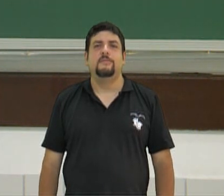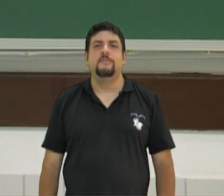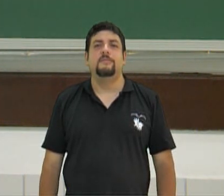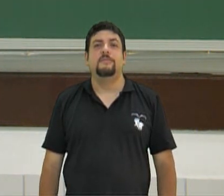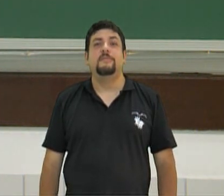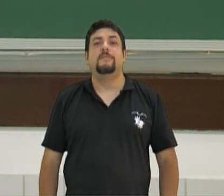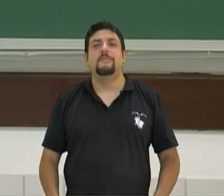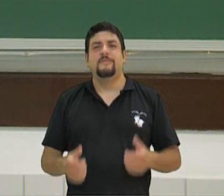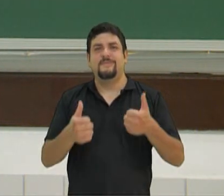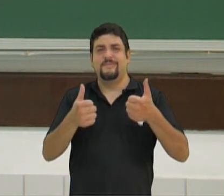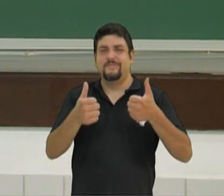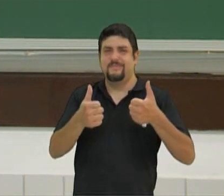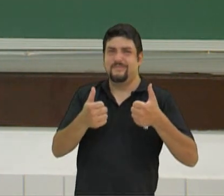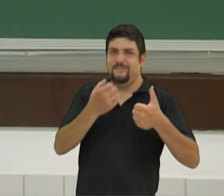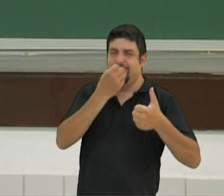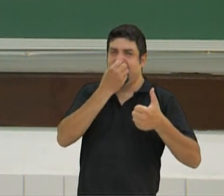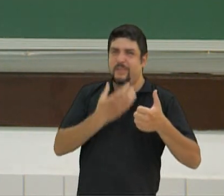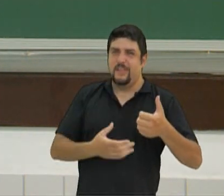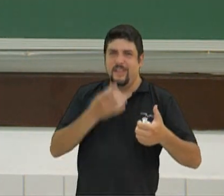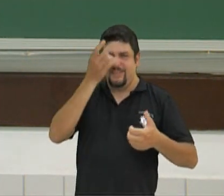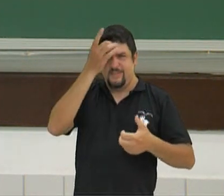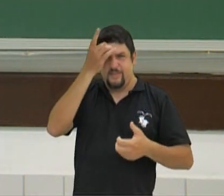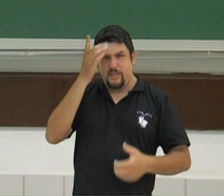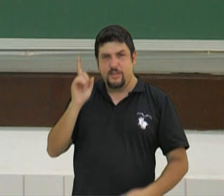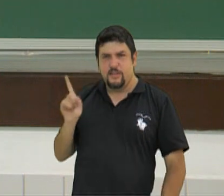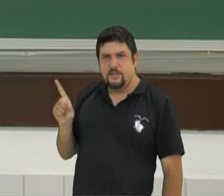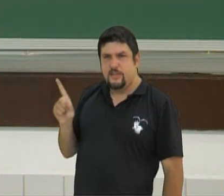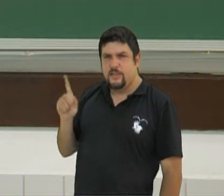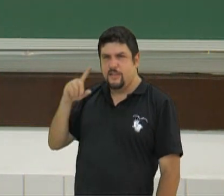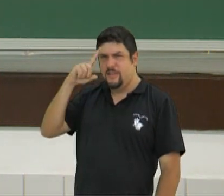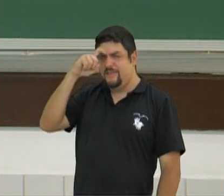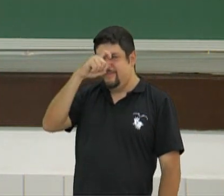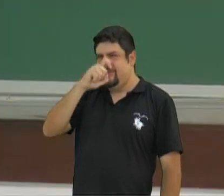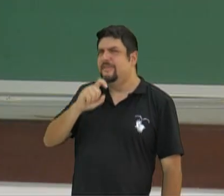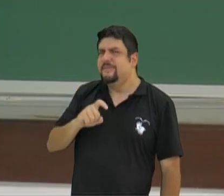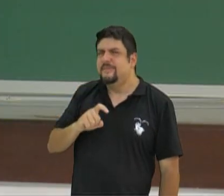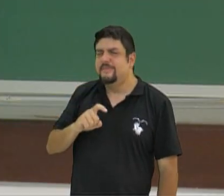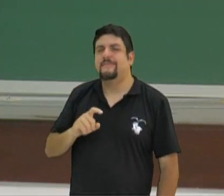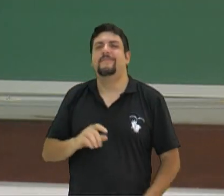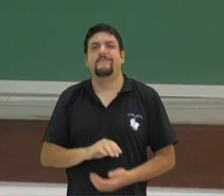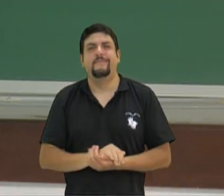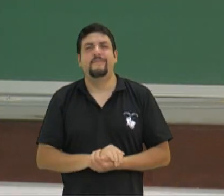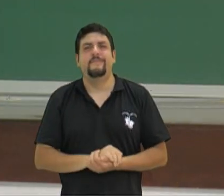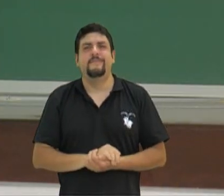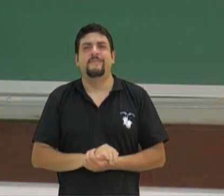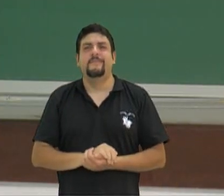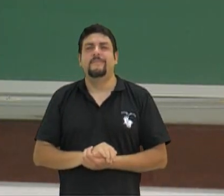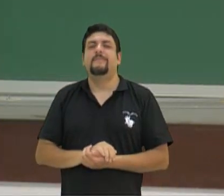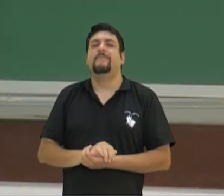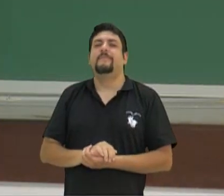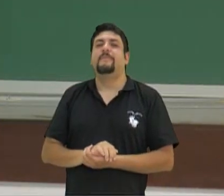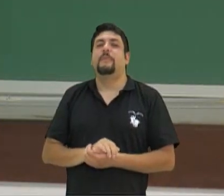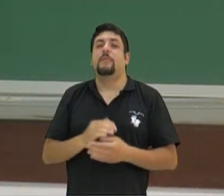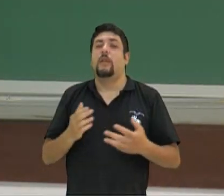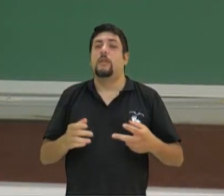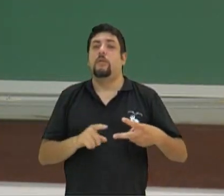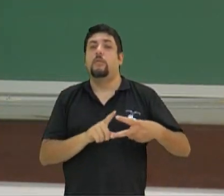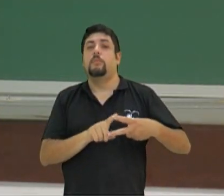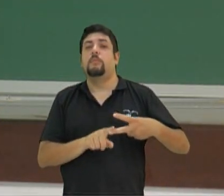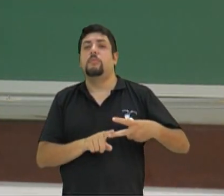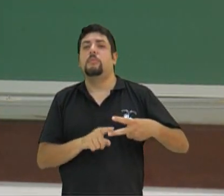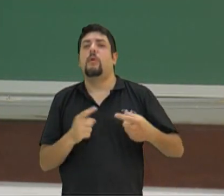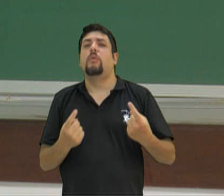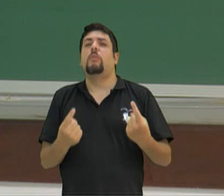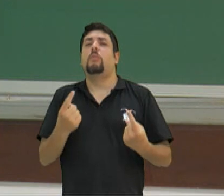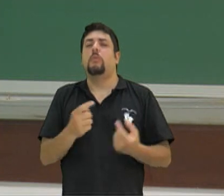Daí, pessoal, fácil essa? Acharam difícil? Nós só falamos de lanterna mágica e praxinoscópio. E o que você acha que